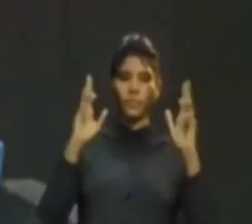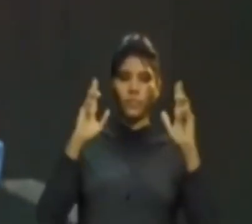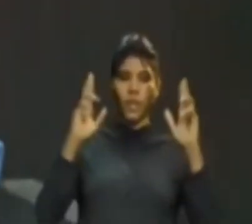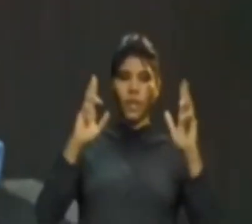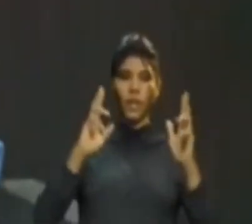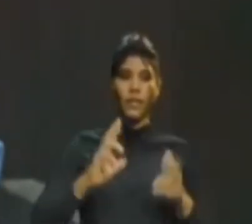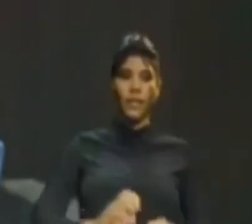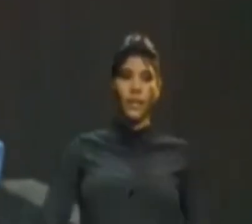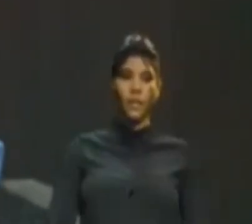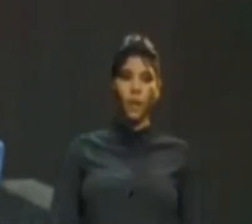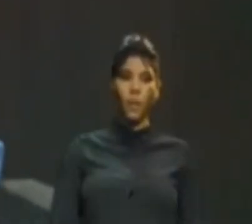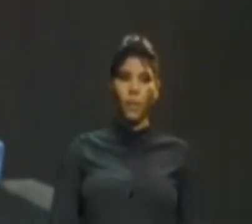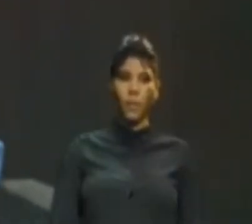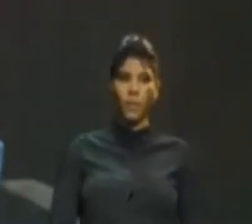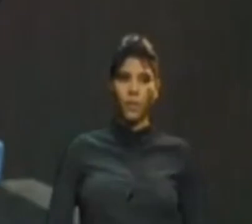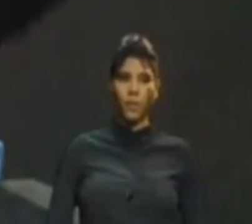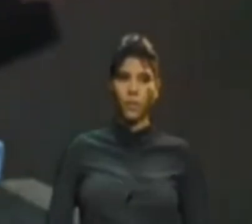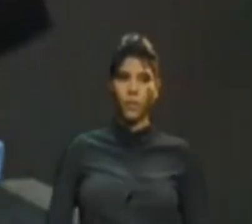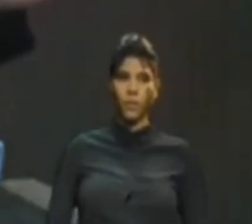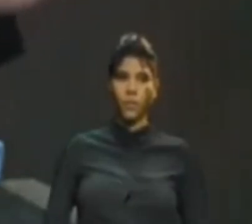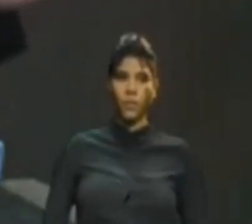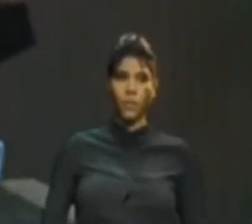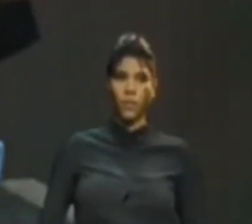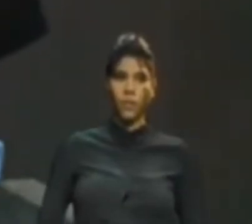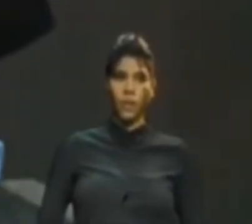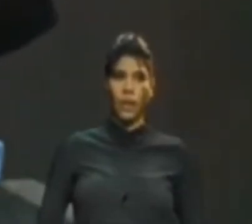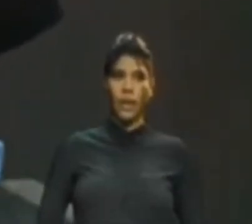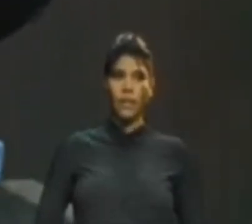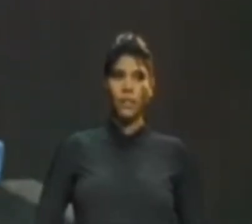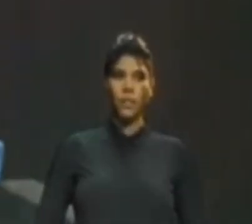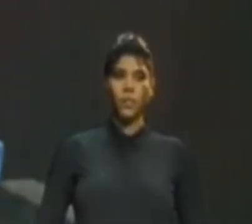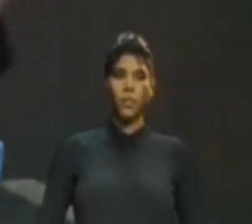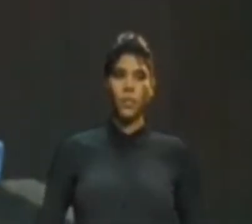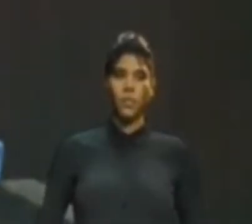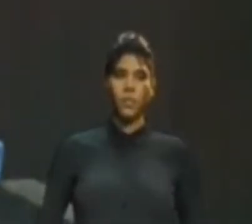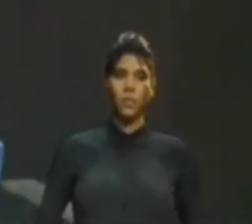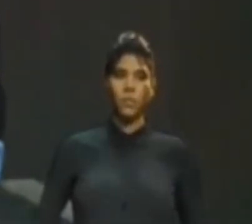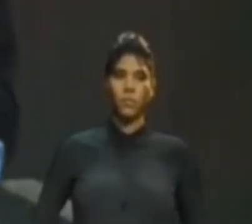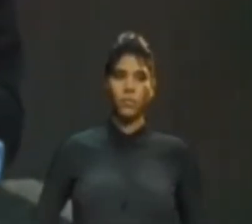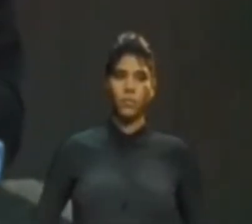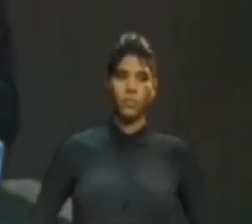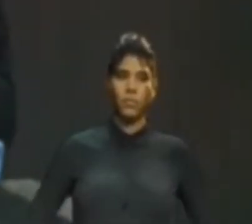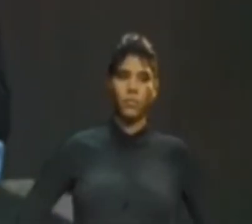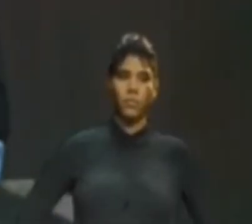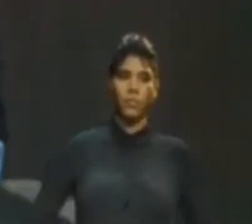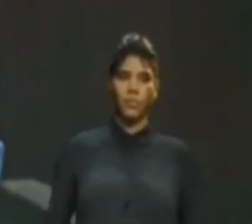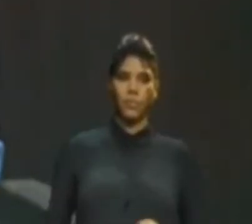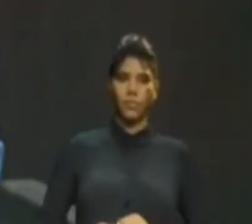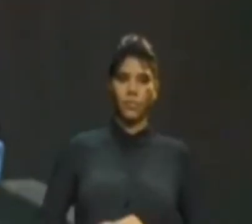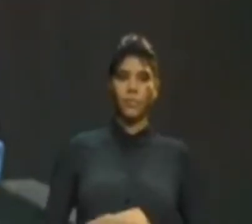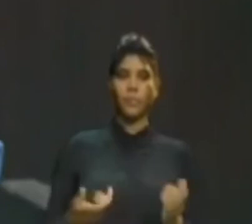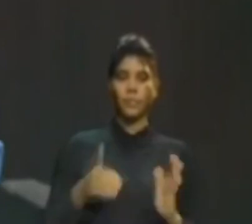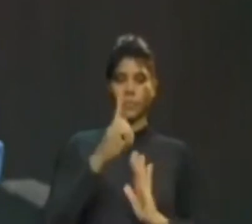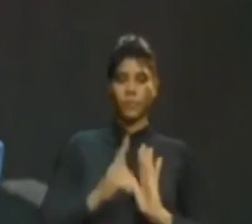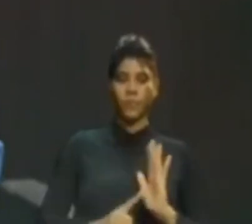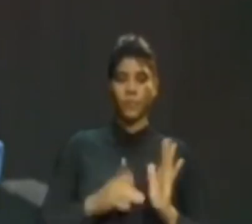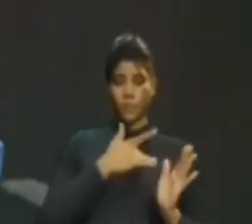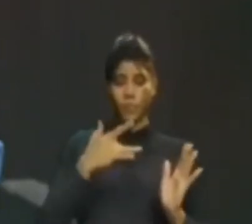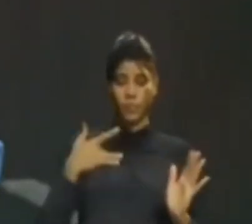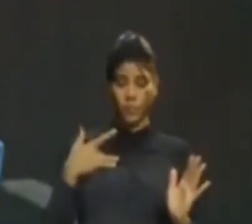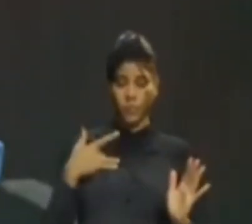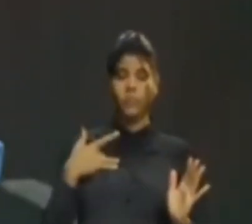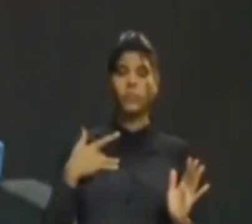né aplicando sobretudo uma visão mais Ampla de direito à saúde e que o